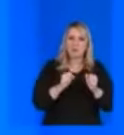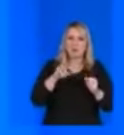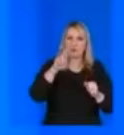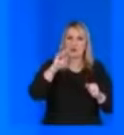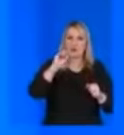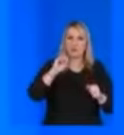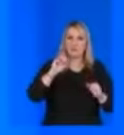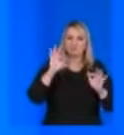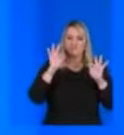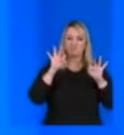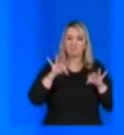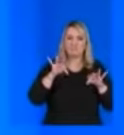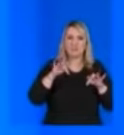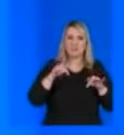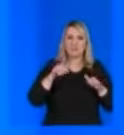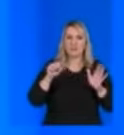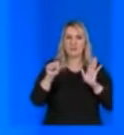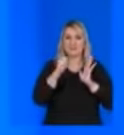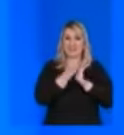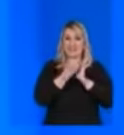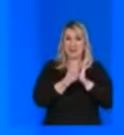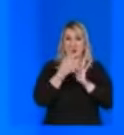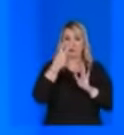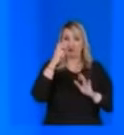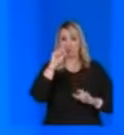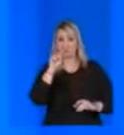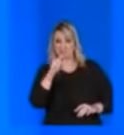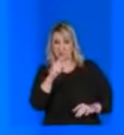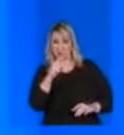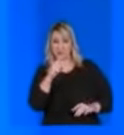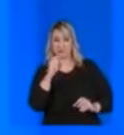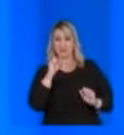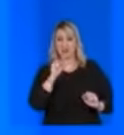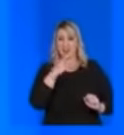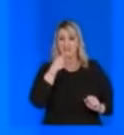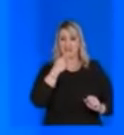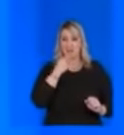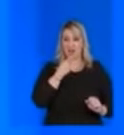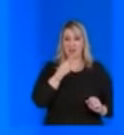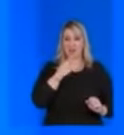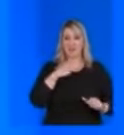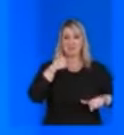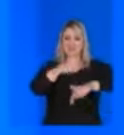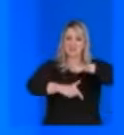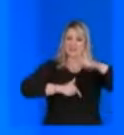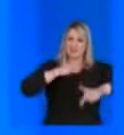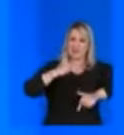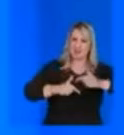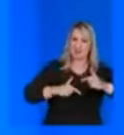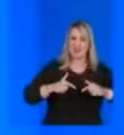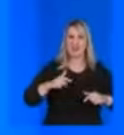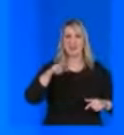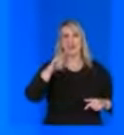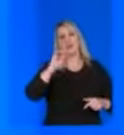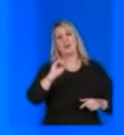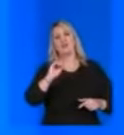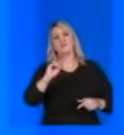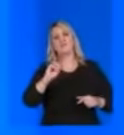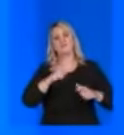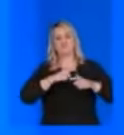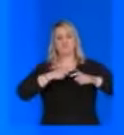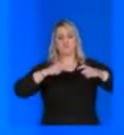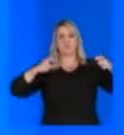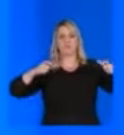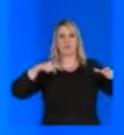Rio de Janeiro finalmente ao ao século XXI eu quero dizer a vocês que vou trabalhar muito para que o Rio de Janeiro seja do